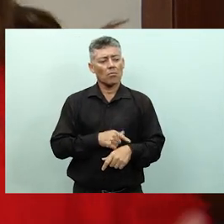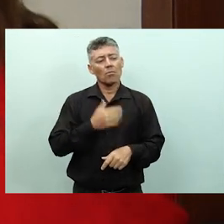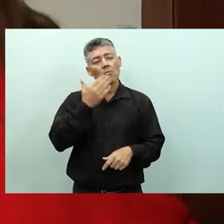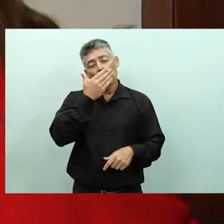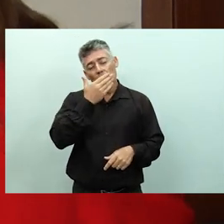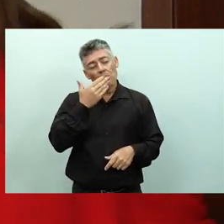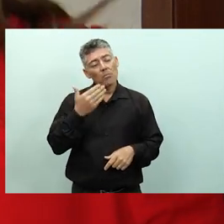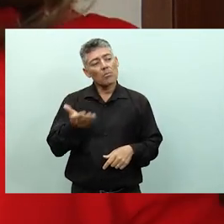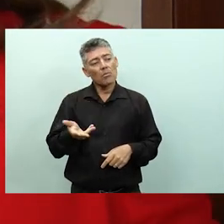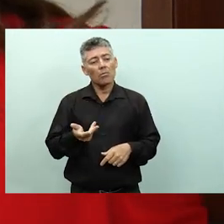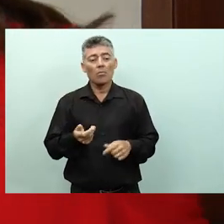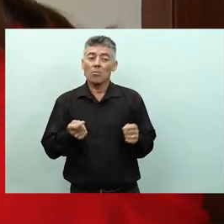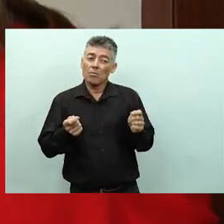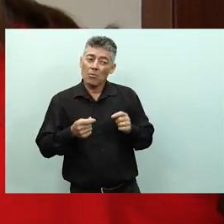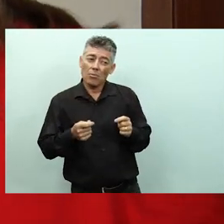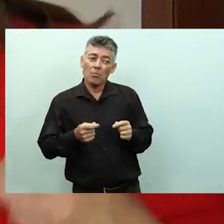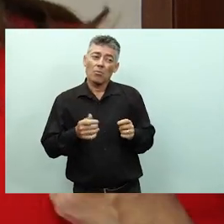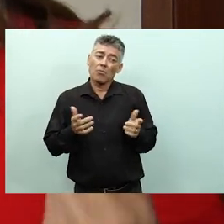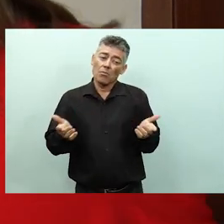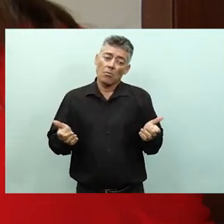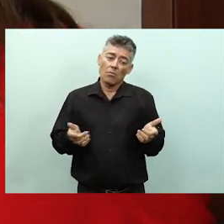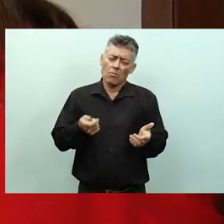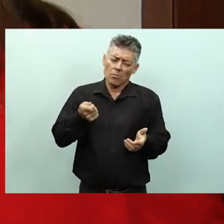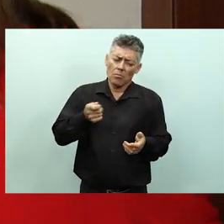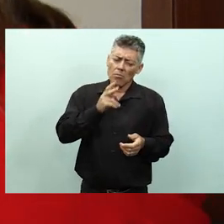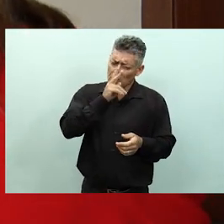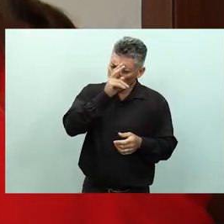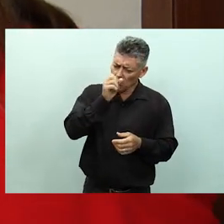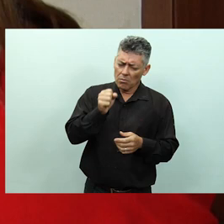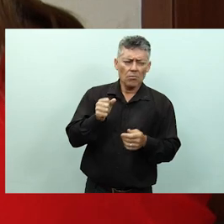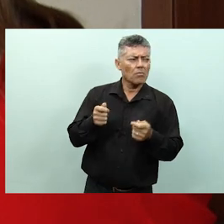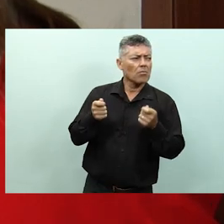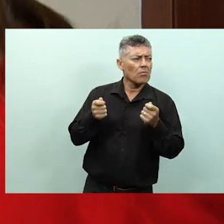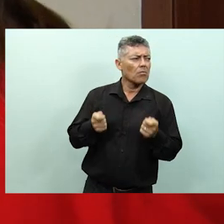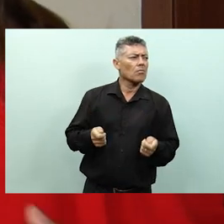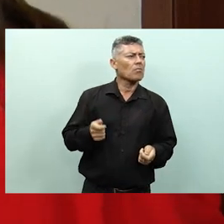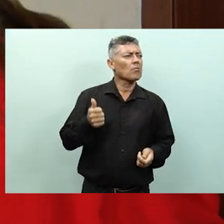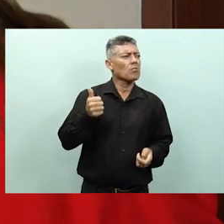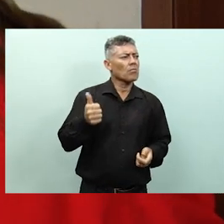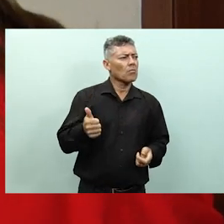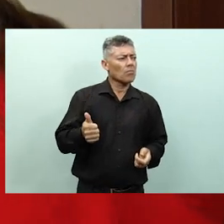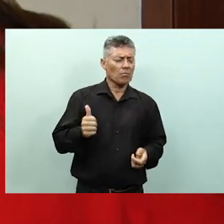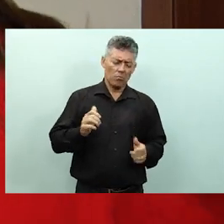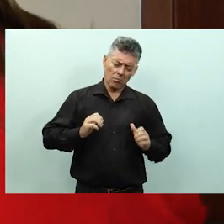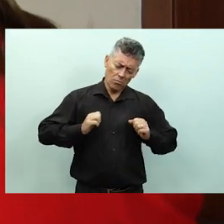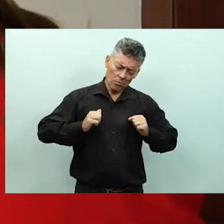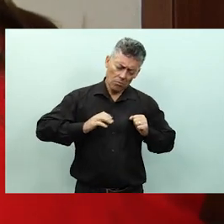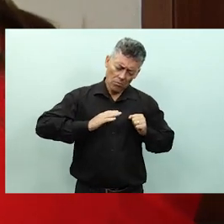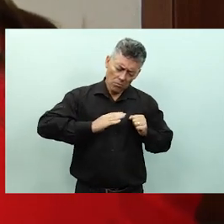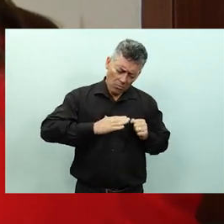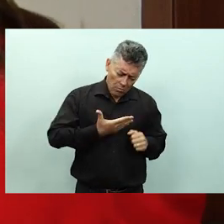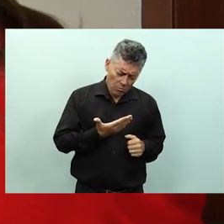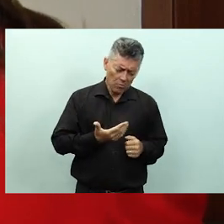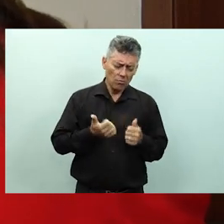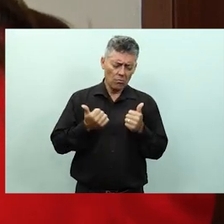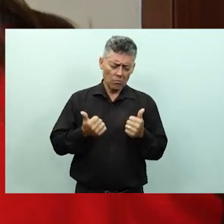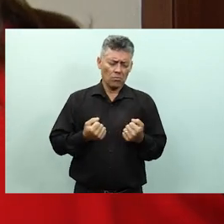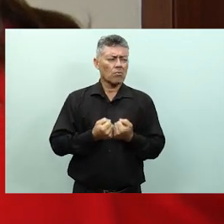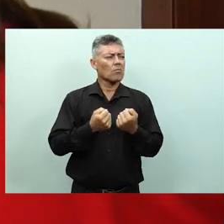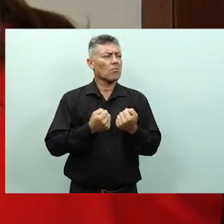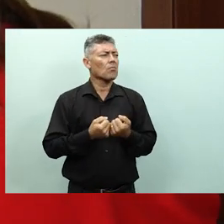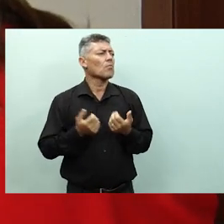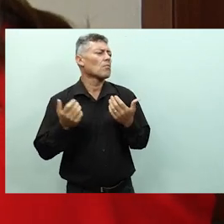doce, ela era doce, mas na hora que precisava ser forte, ser firme, e ser valente, ela era também, né,